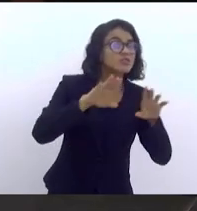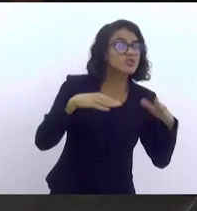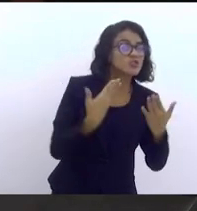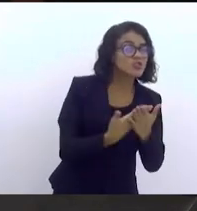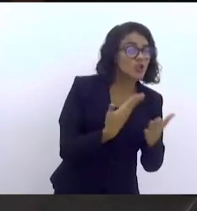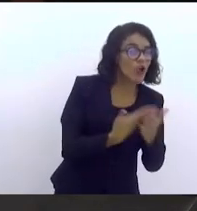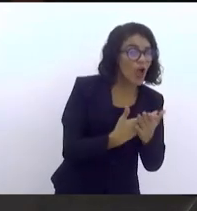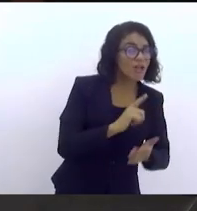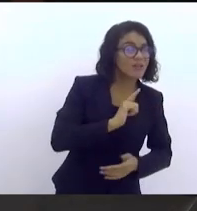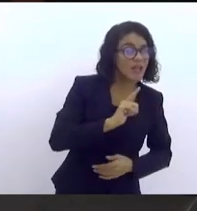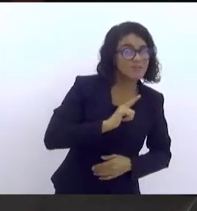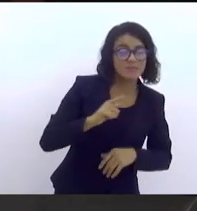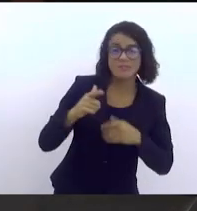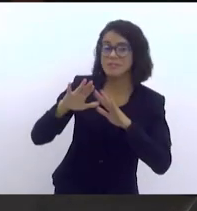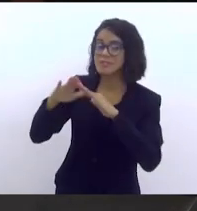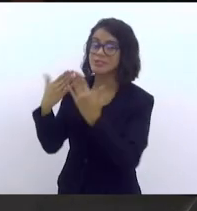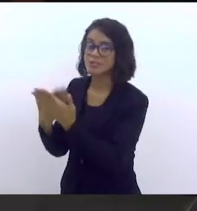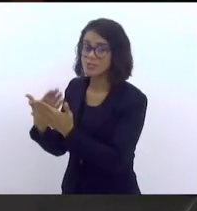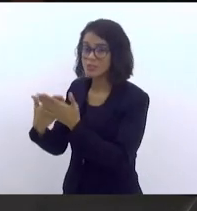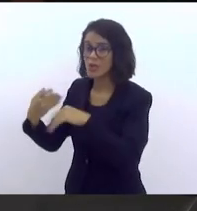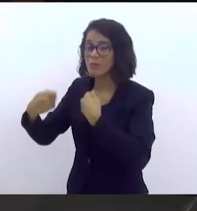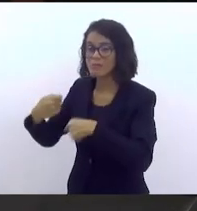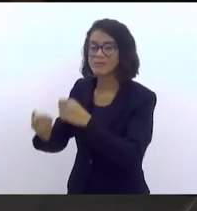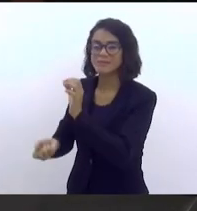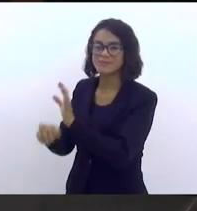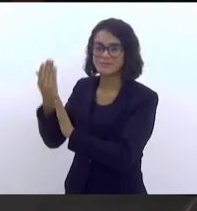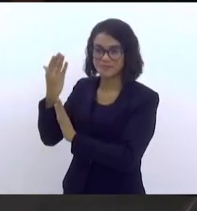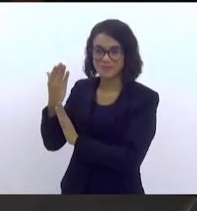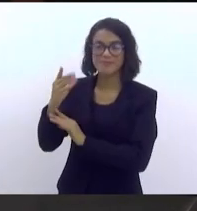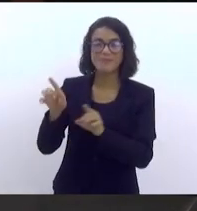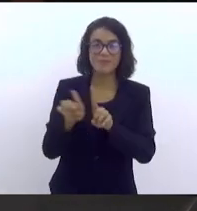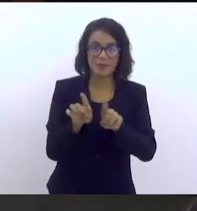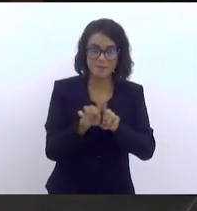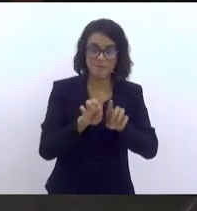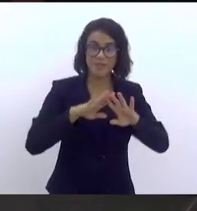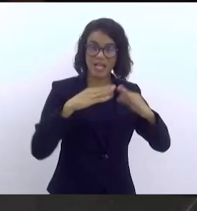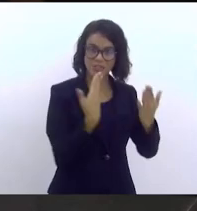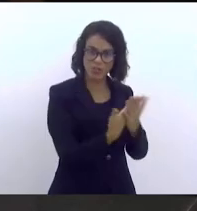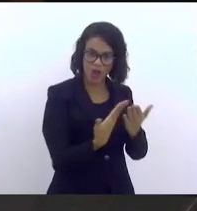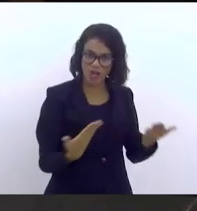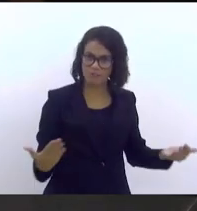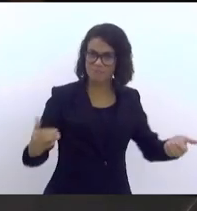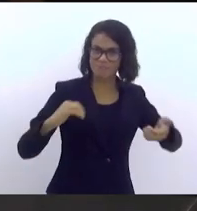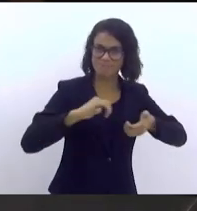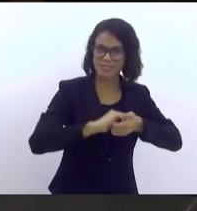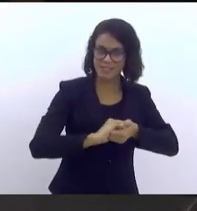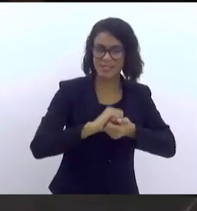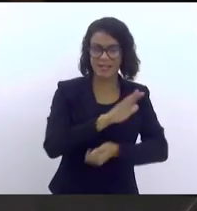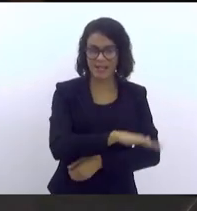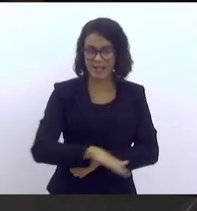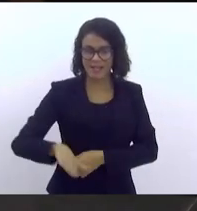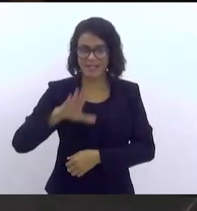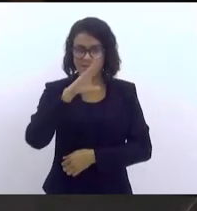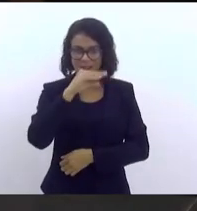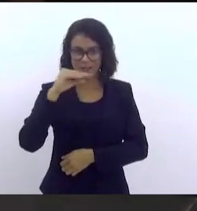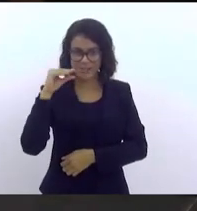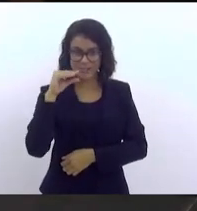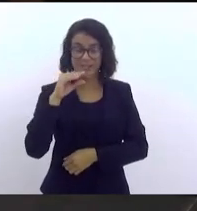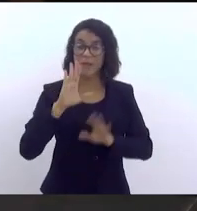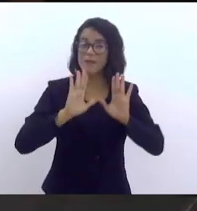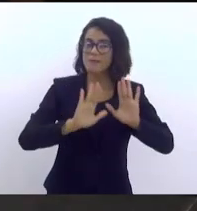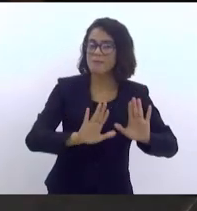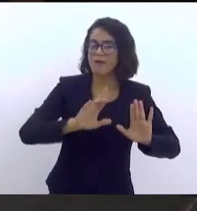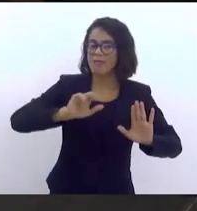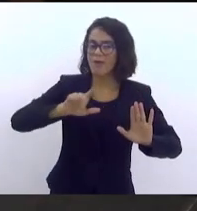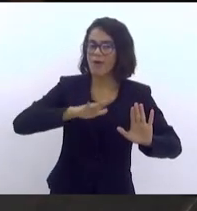a escola que precisamos construir sim precisamos abordar a escola como parceira do Cuidado da Infância e da adolescência mas não